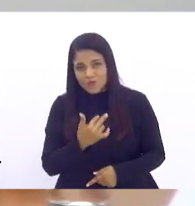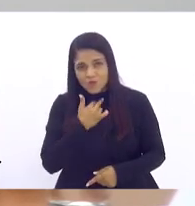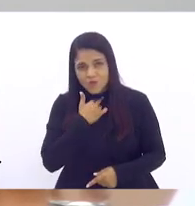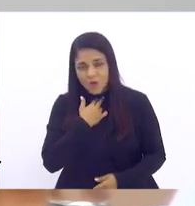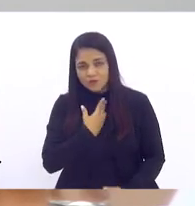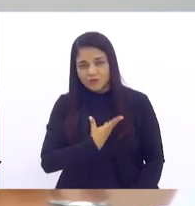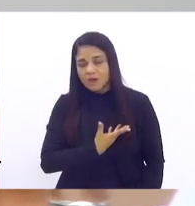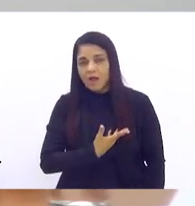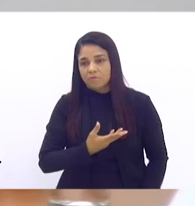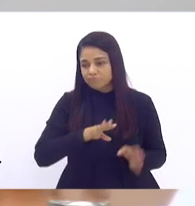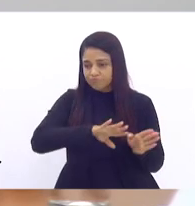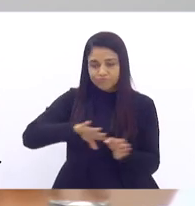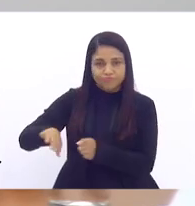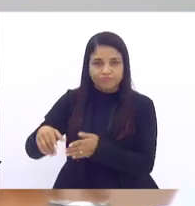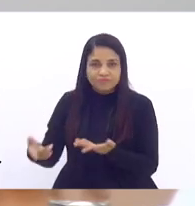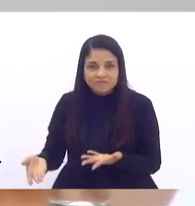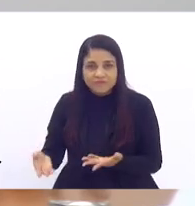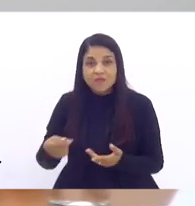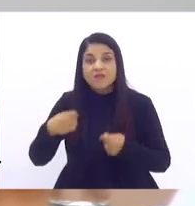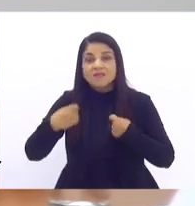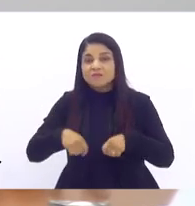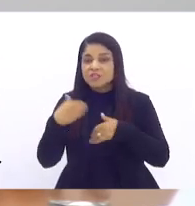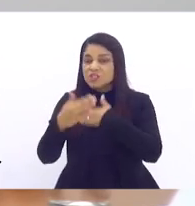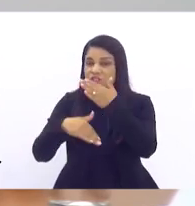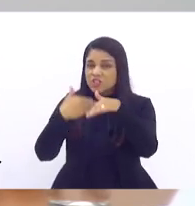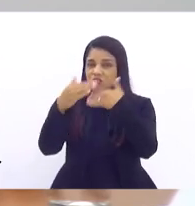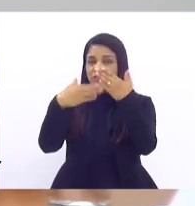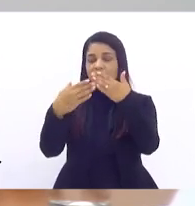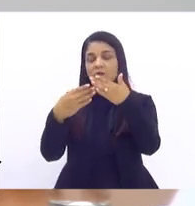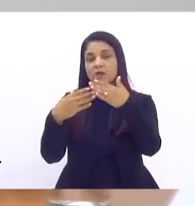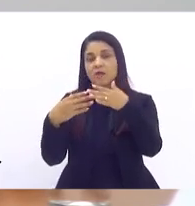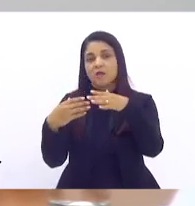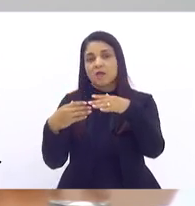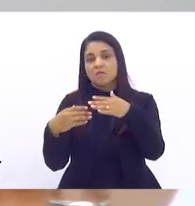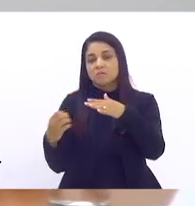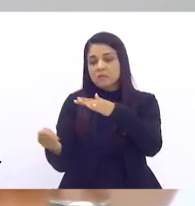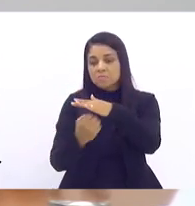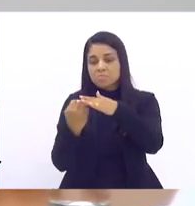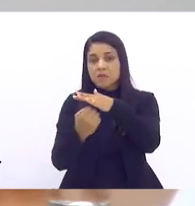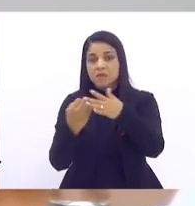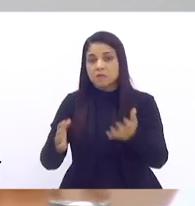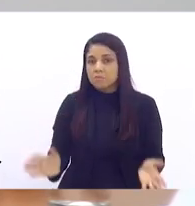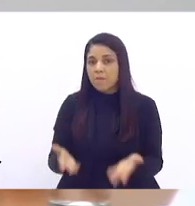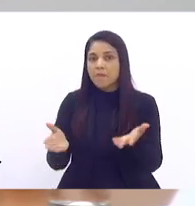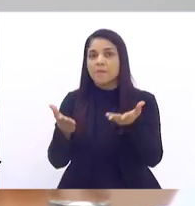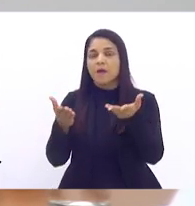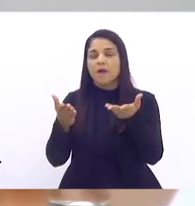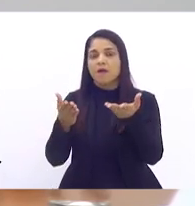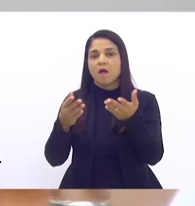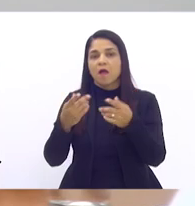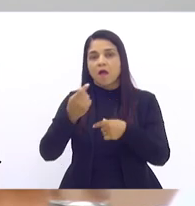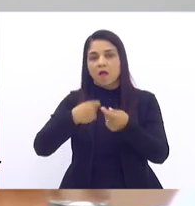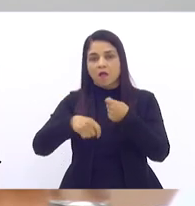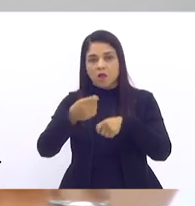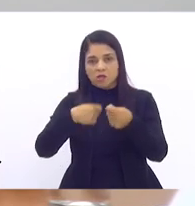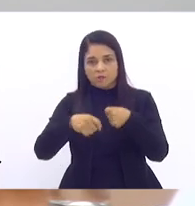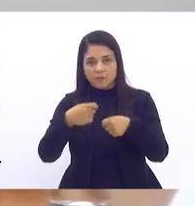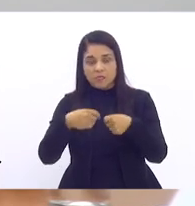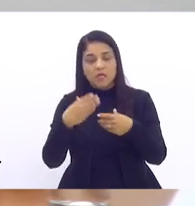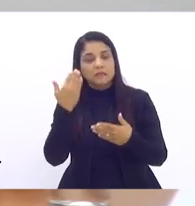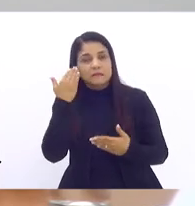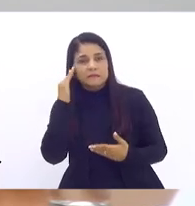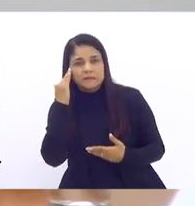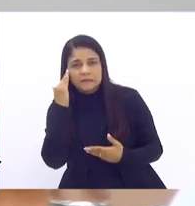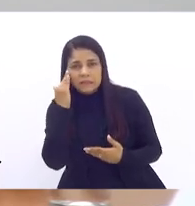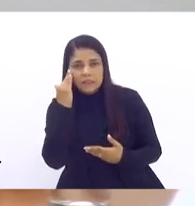então nós temos que desenvolver novas matrizes econômicas nós temos que compreender como funciona realmente